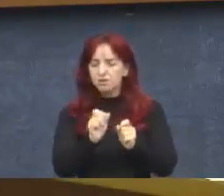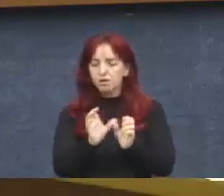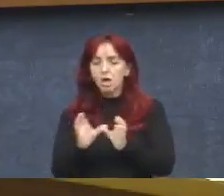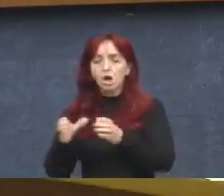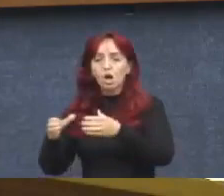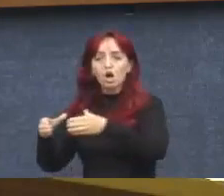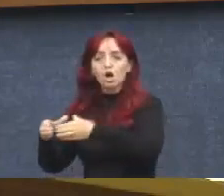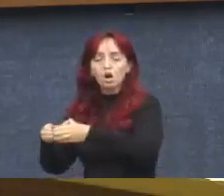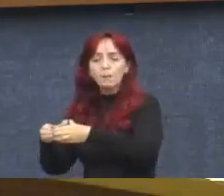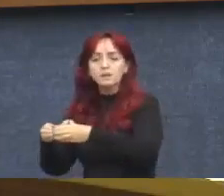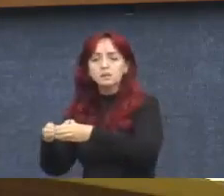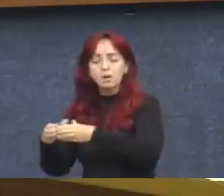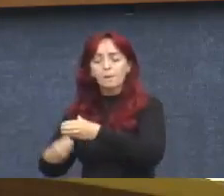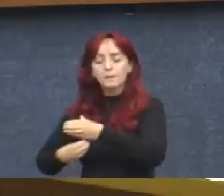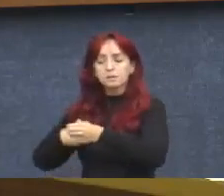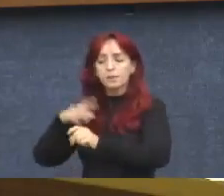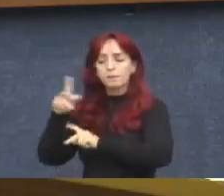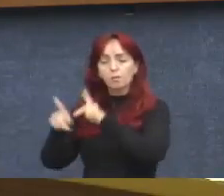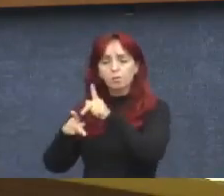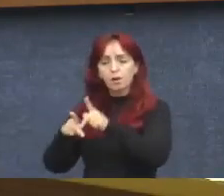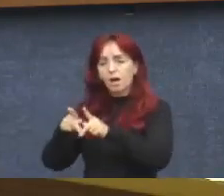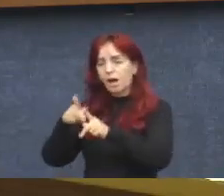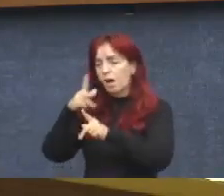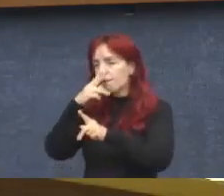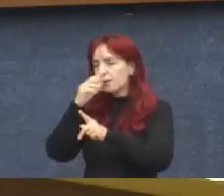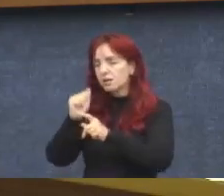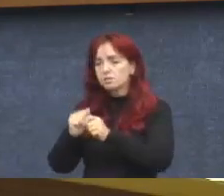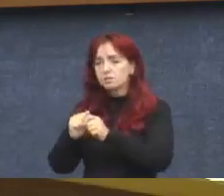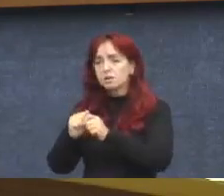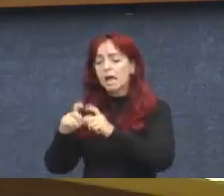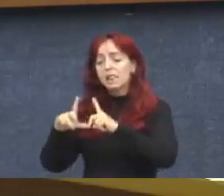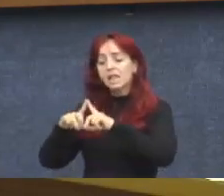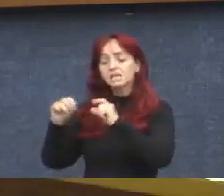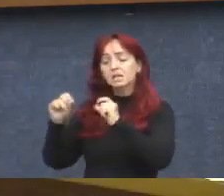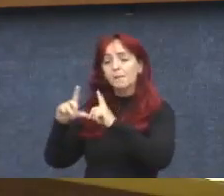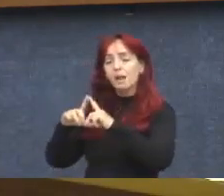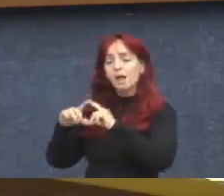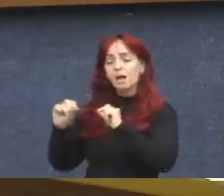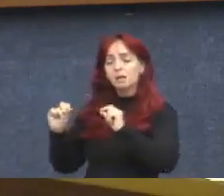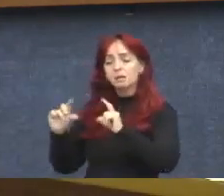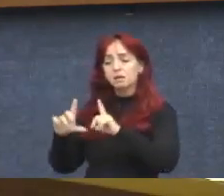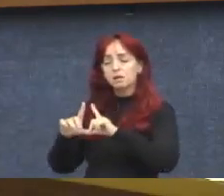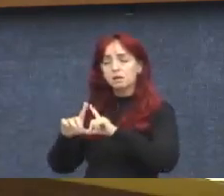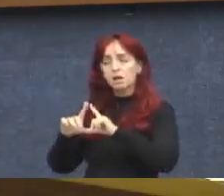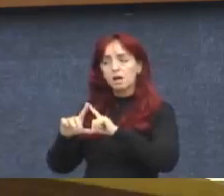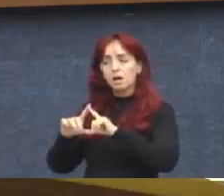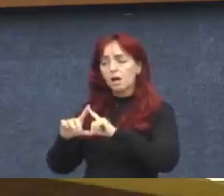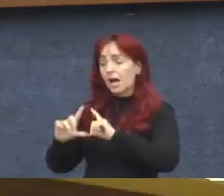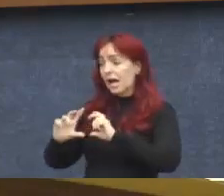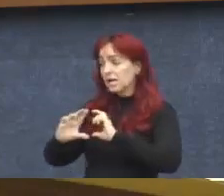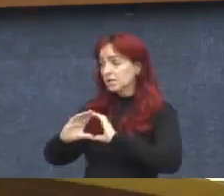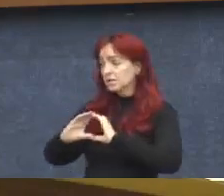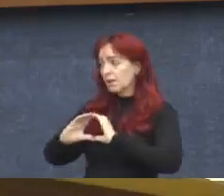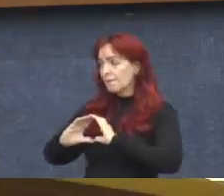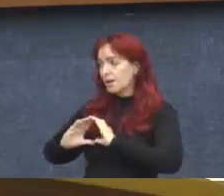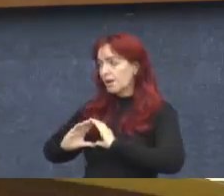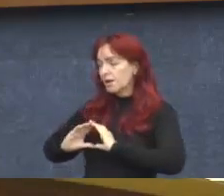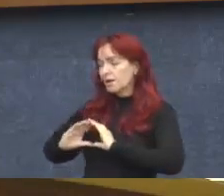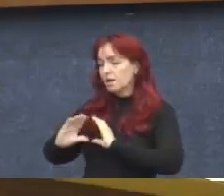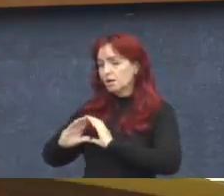Comissão de Participação Popular da Assembleia Legislativa do Estado de Minas Gerais. É um sonho que eu tenho, porque eu acho que é